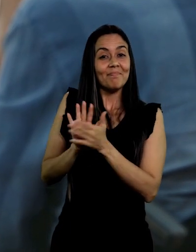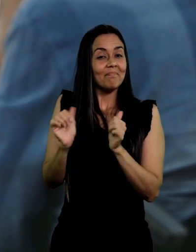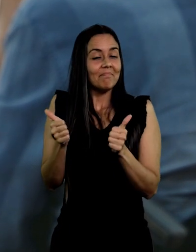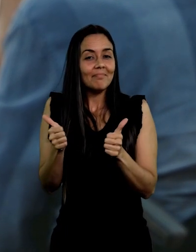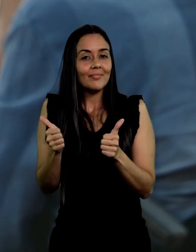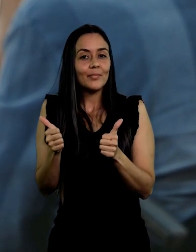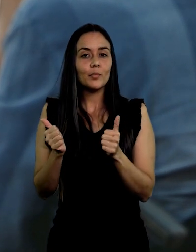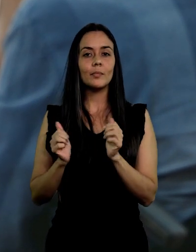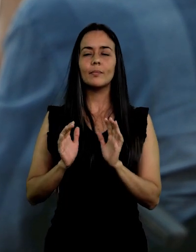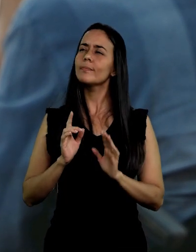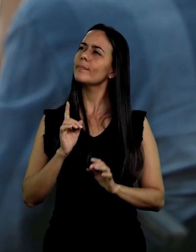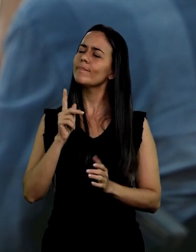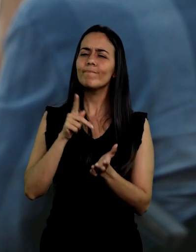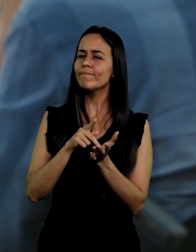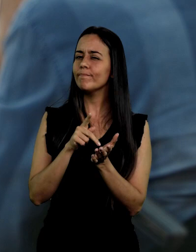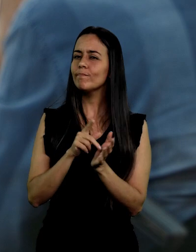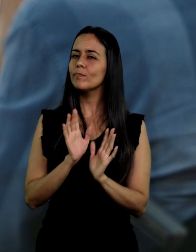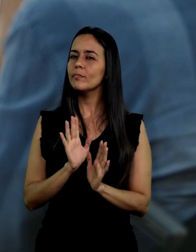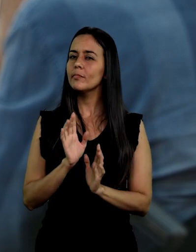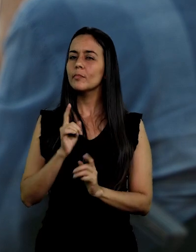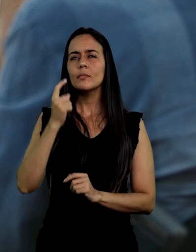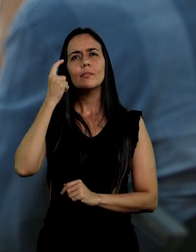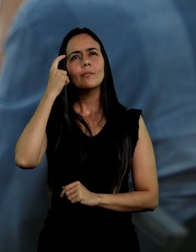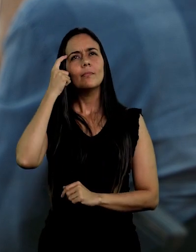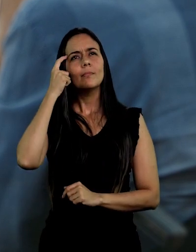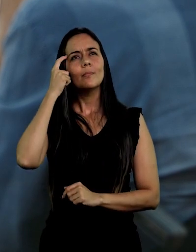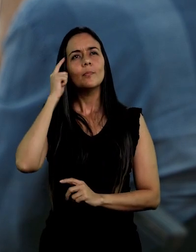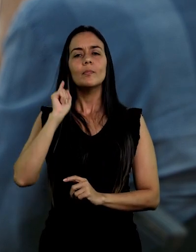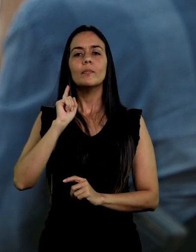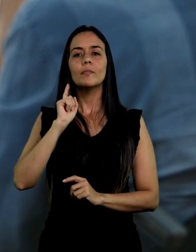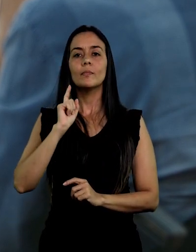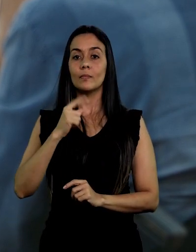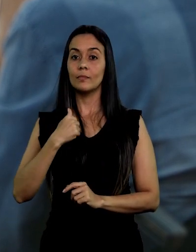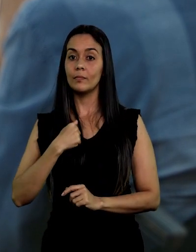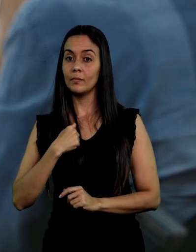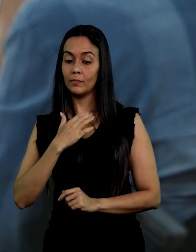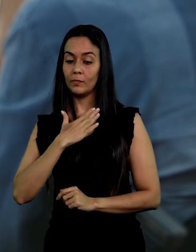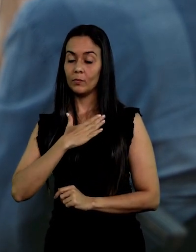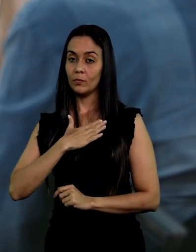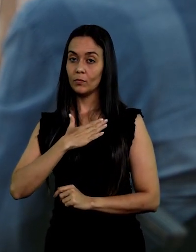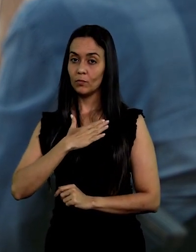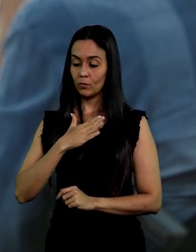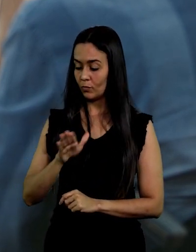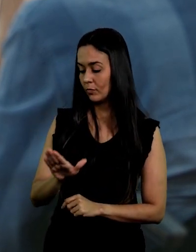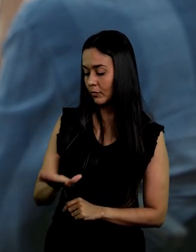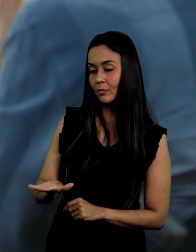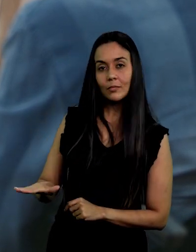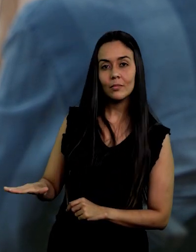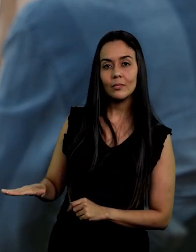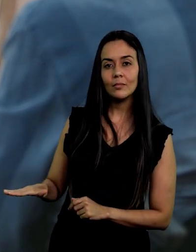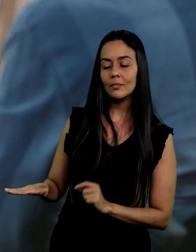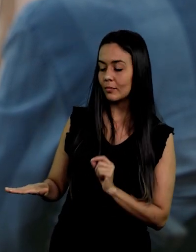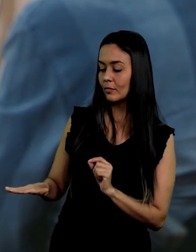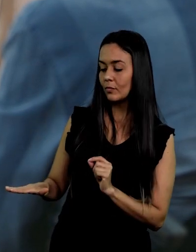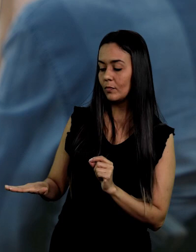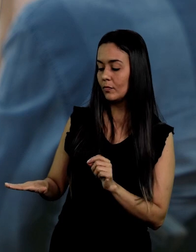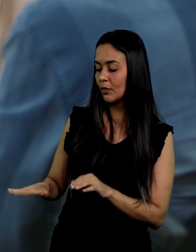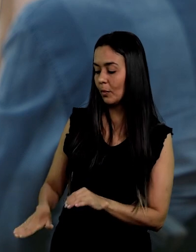numa frase aquilo que eu gostaria que os alunos que saíssem dessa formação